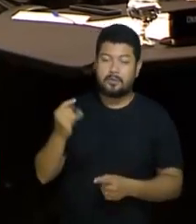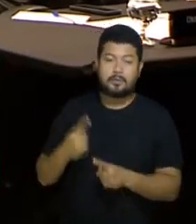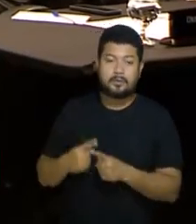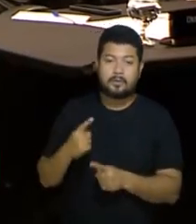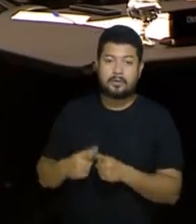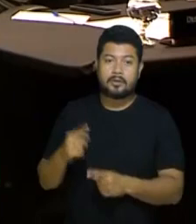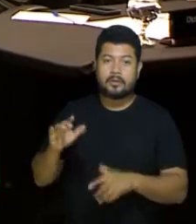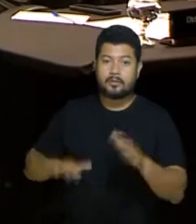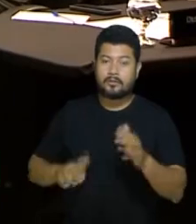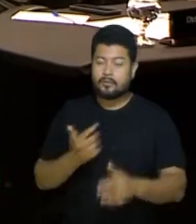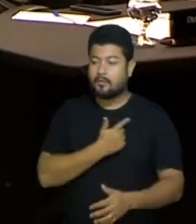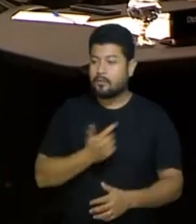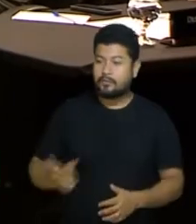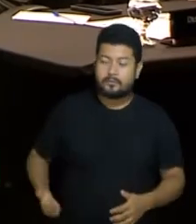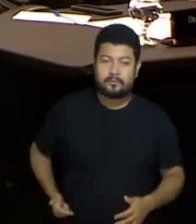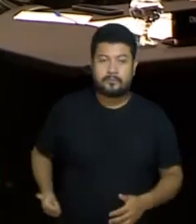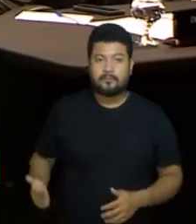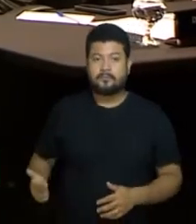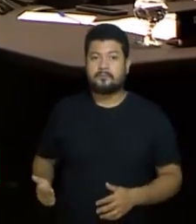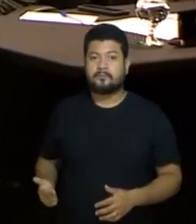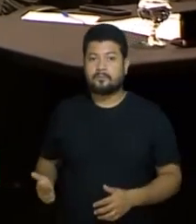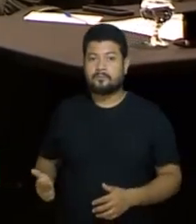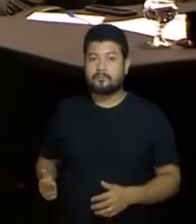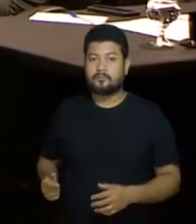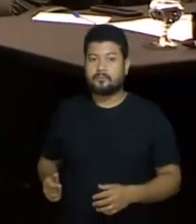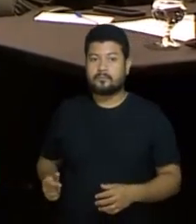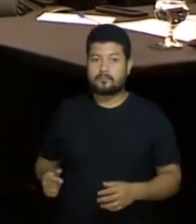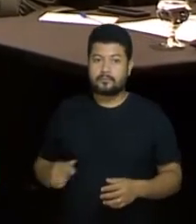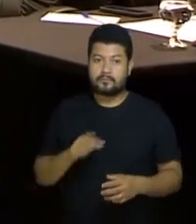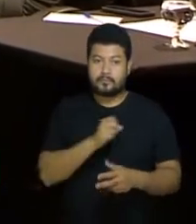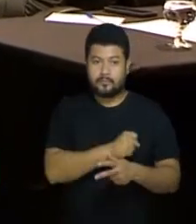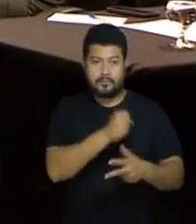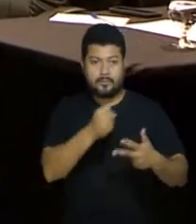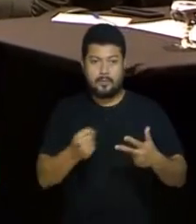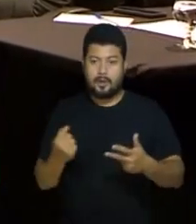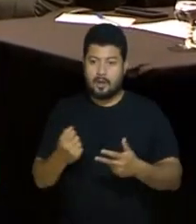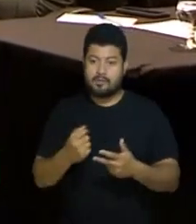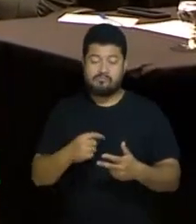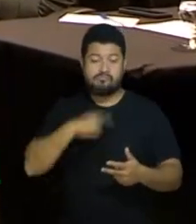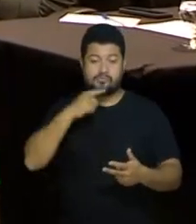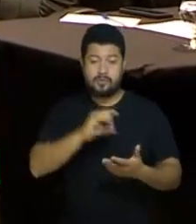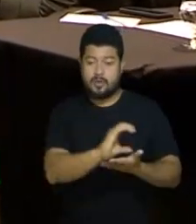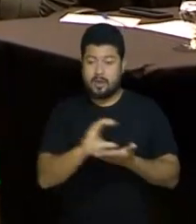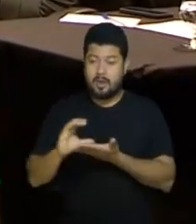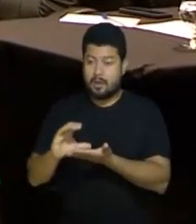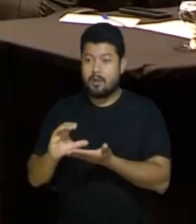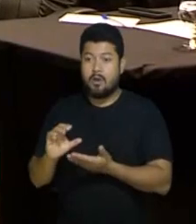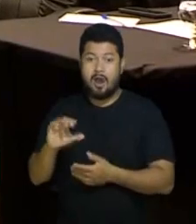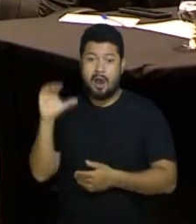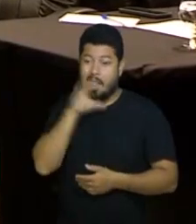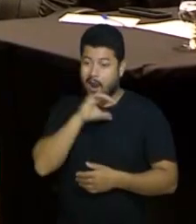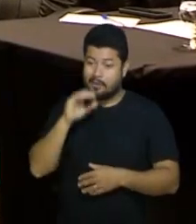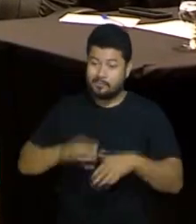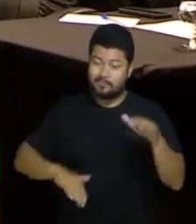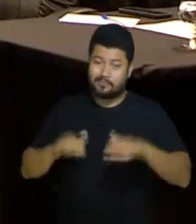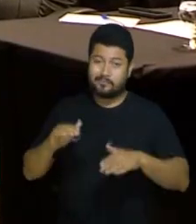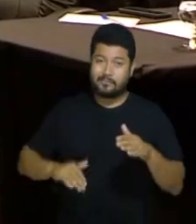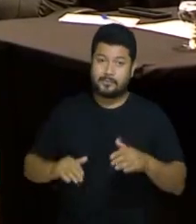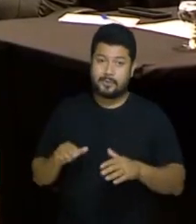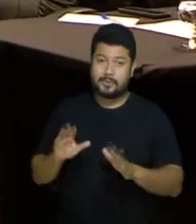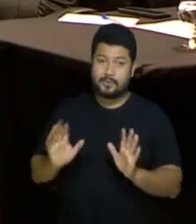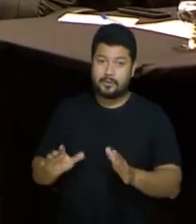o governador... ou determinado poder não consegue repassar o recurso, quando acontece é tudo muito rápido, uma vez que temos uma